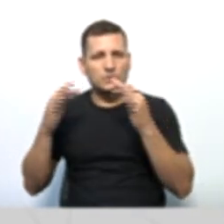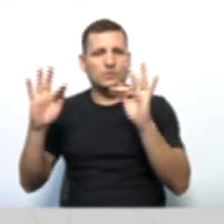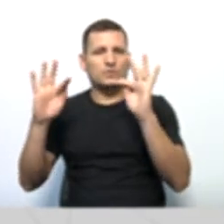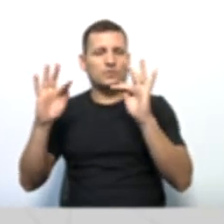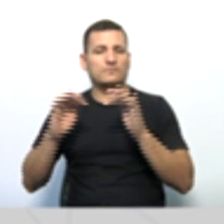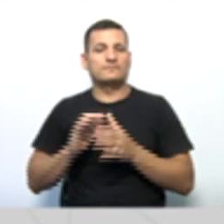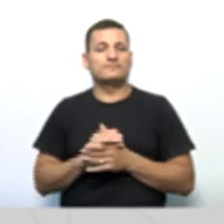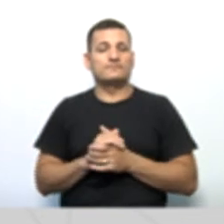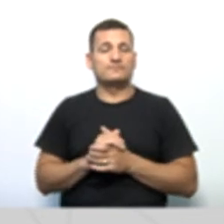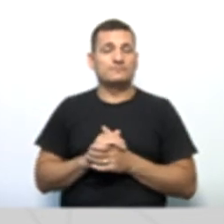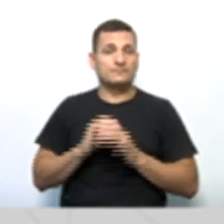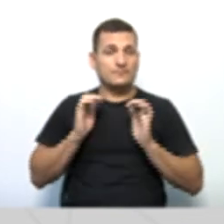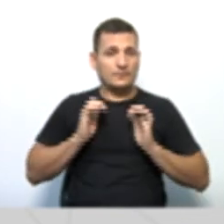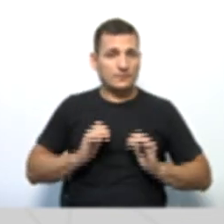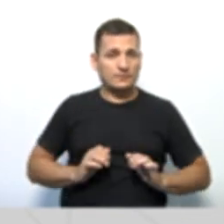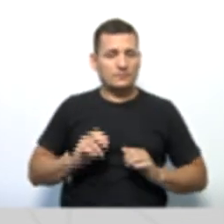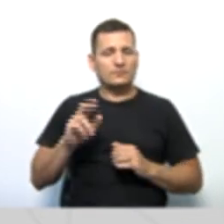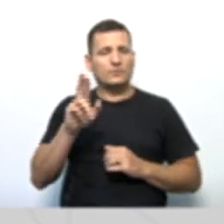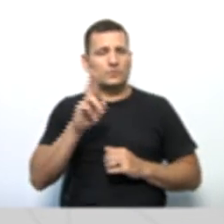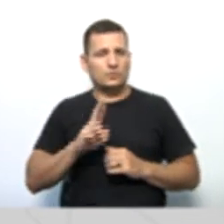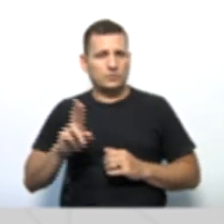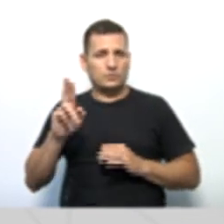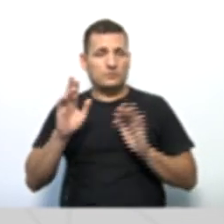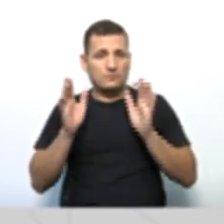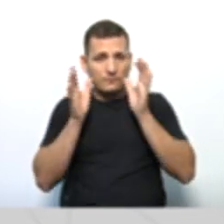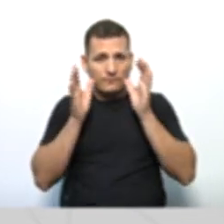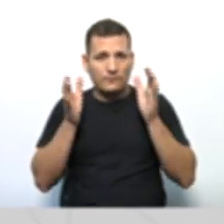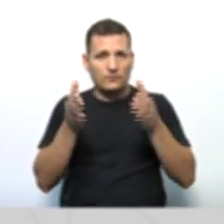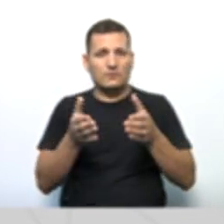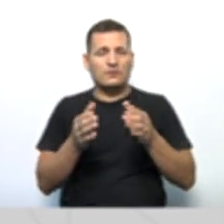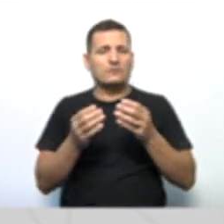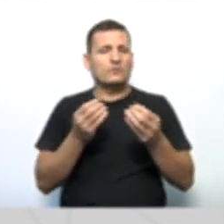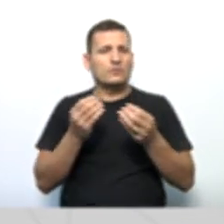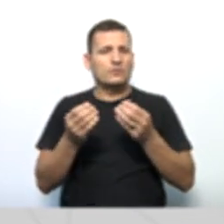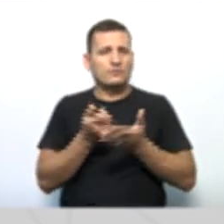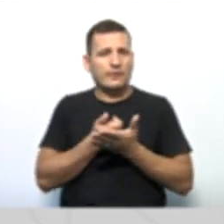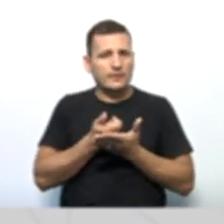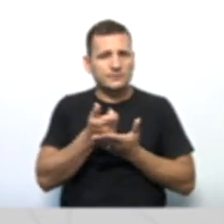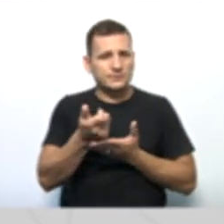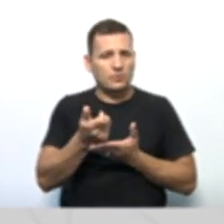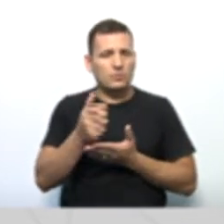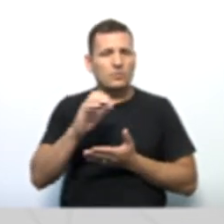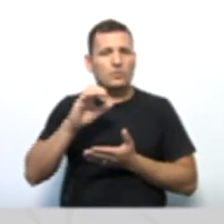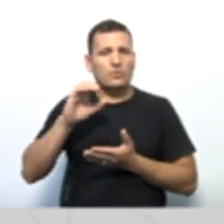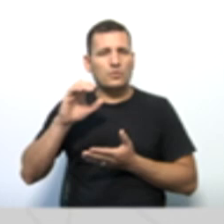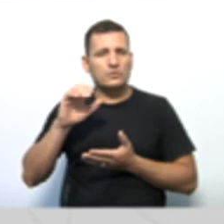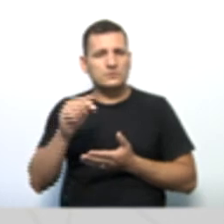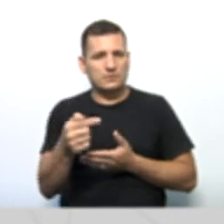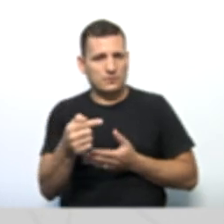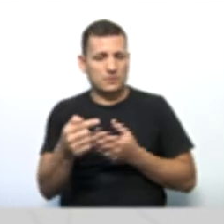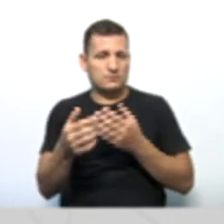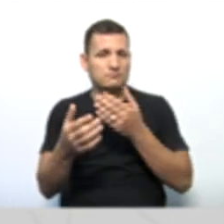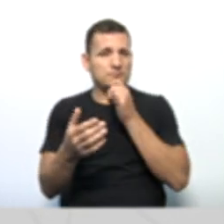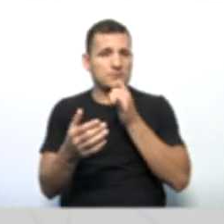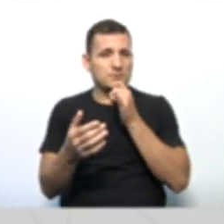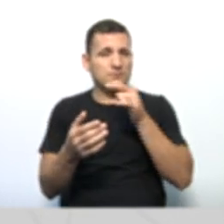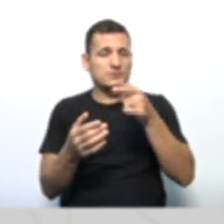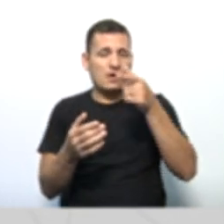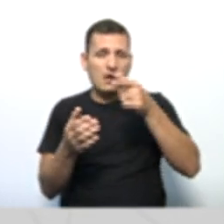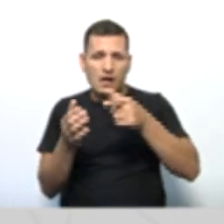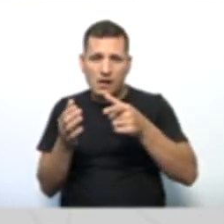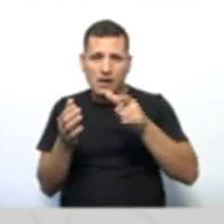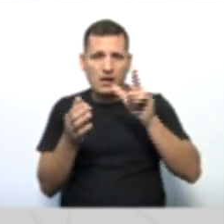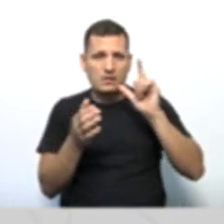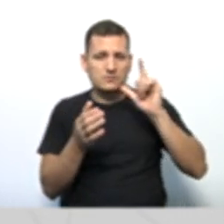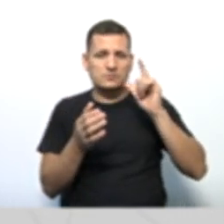ética utilitarista ela vai focar nas consequências dessa ação. Por exemplo, antes de você pensar e tomar uma